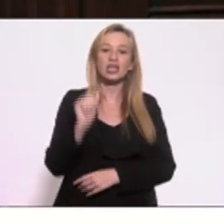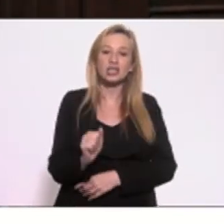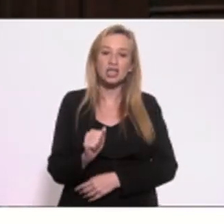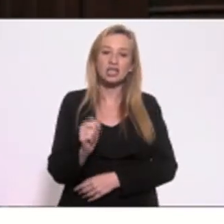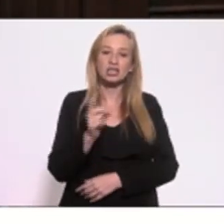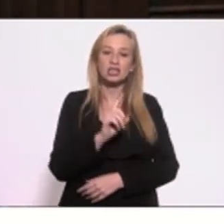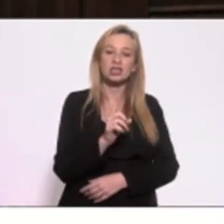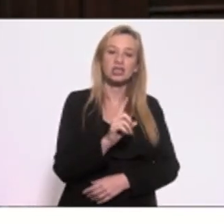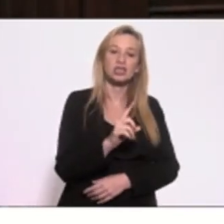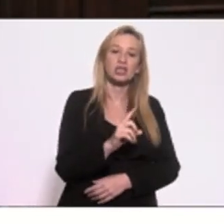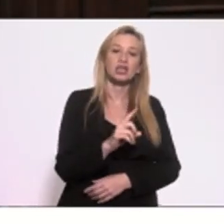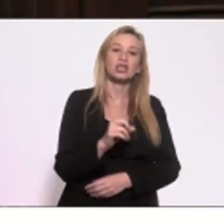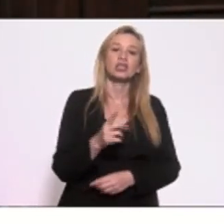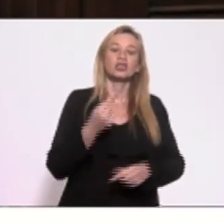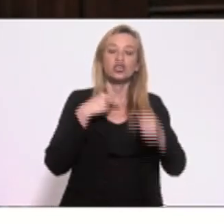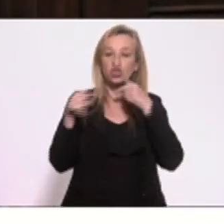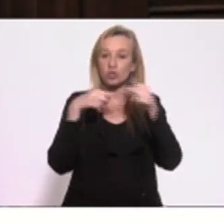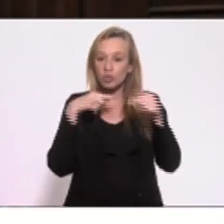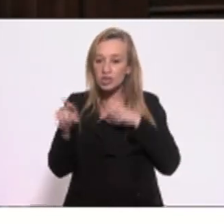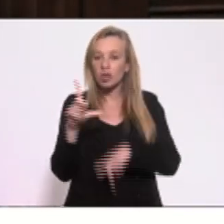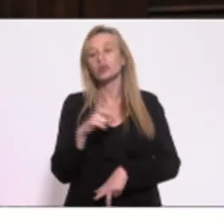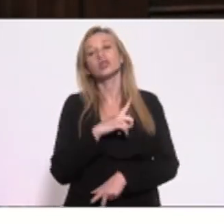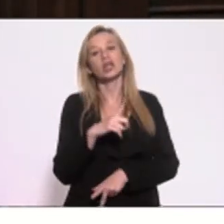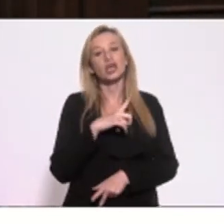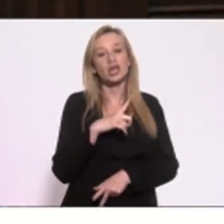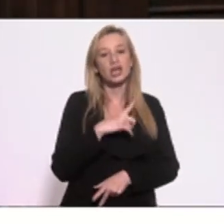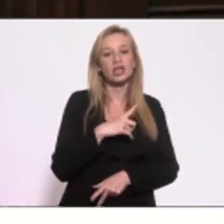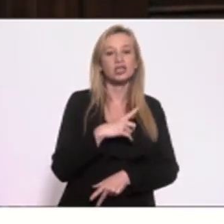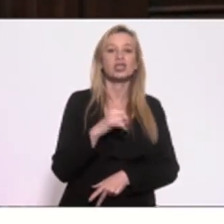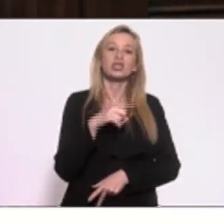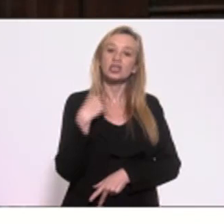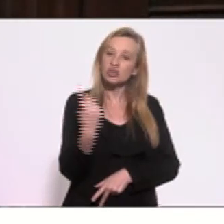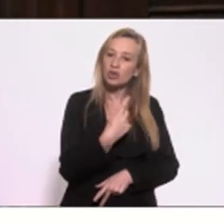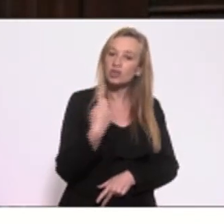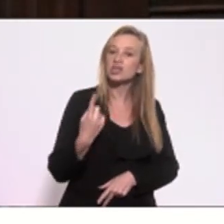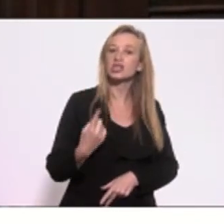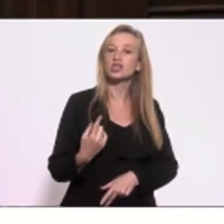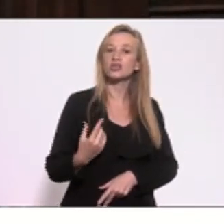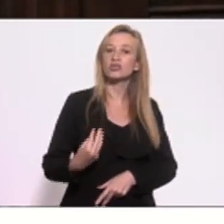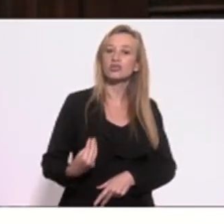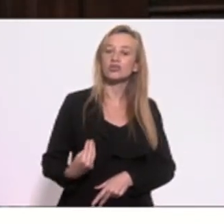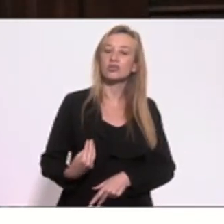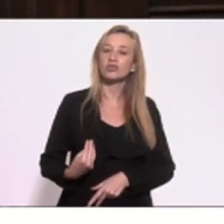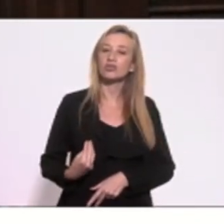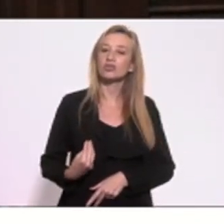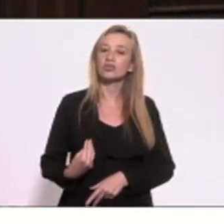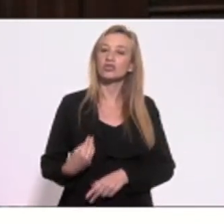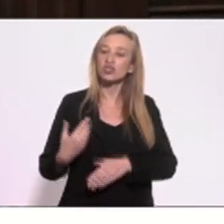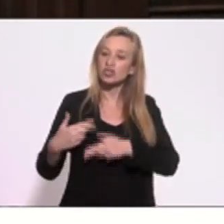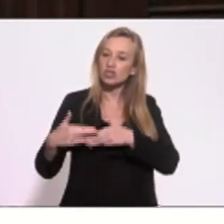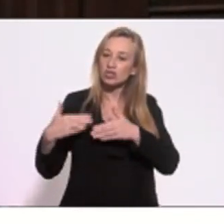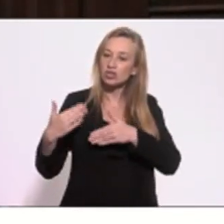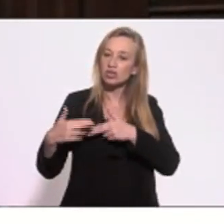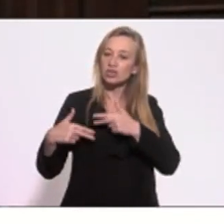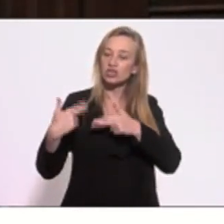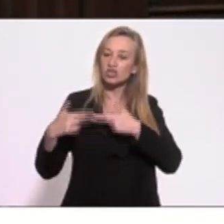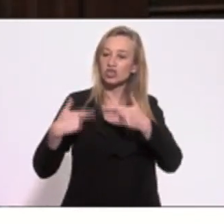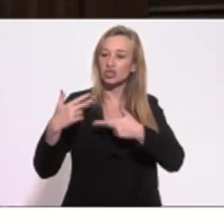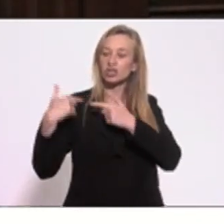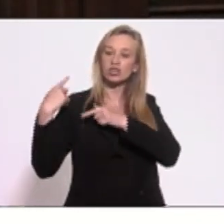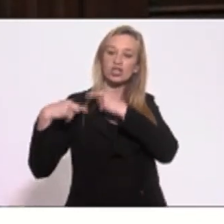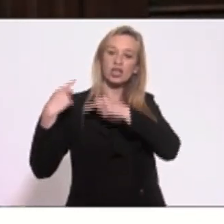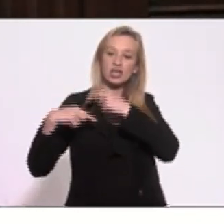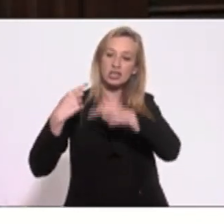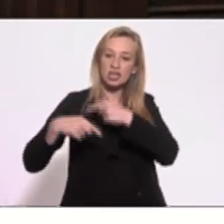só trazer o debate sobre as nossas raízes num processo de escravidão